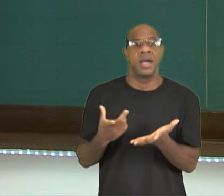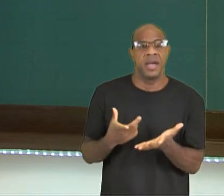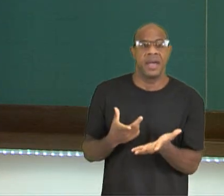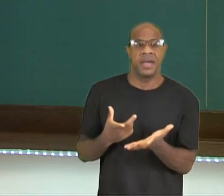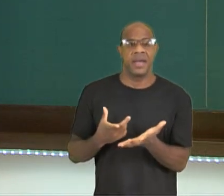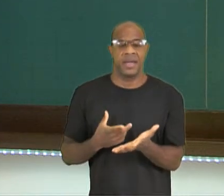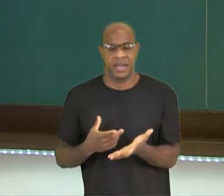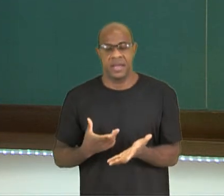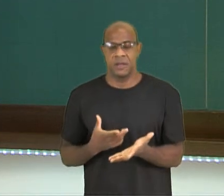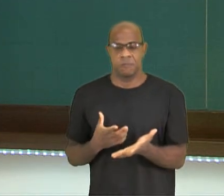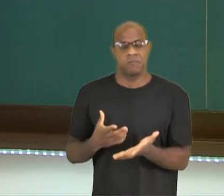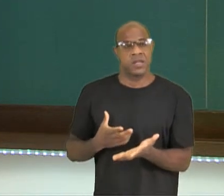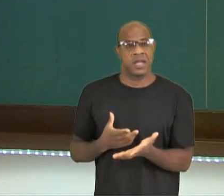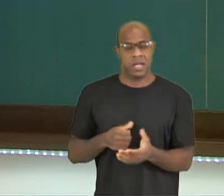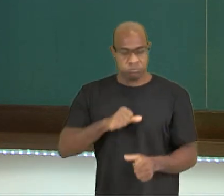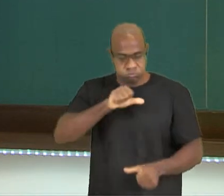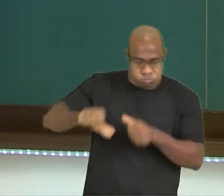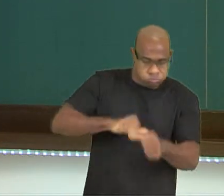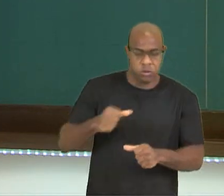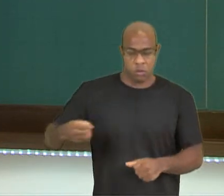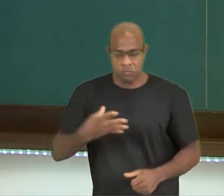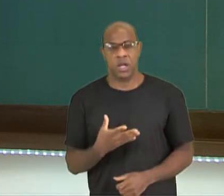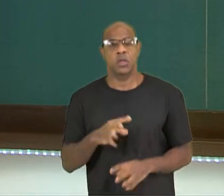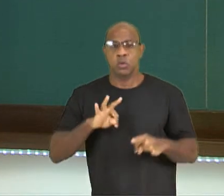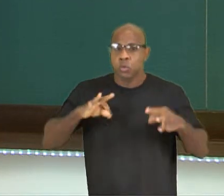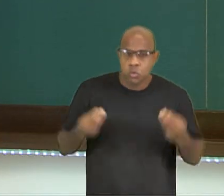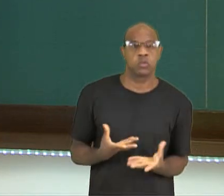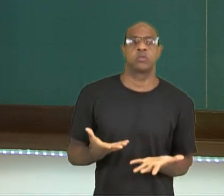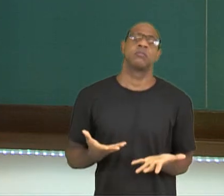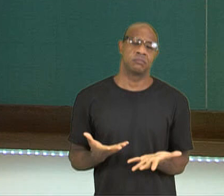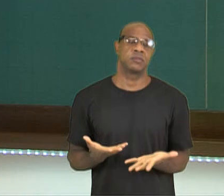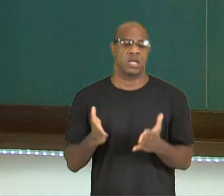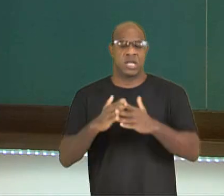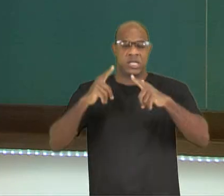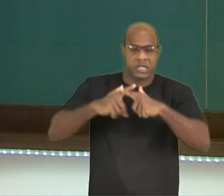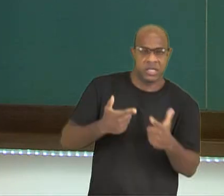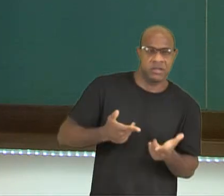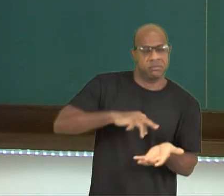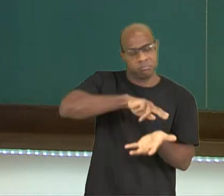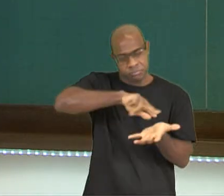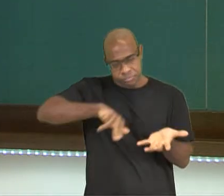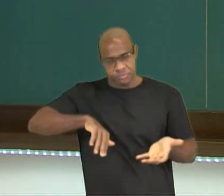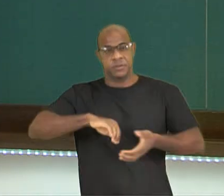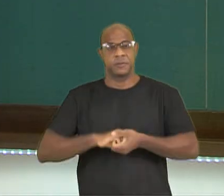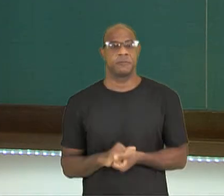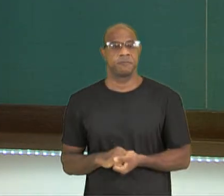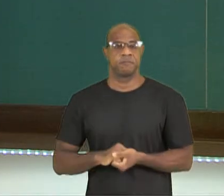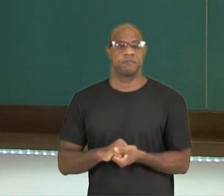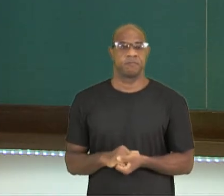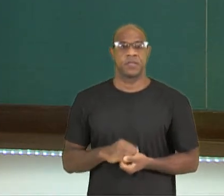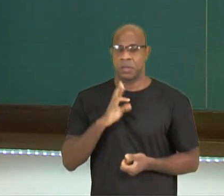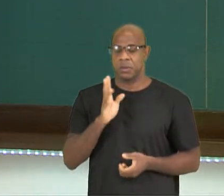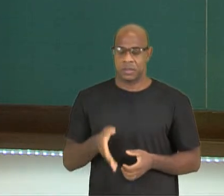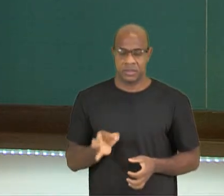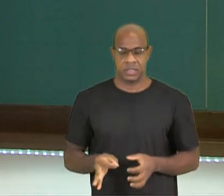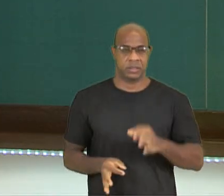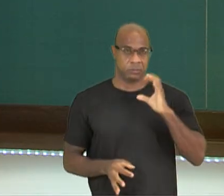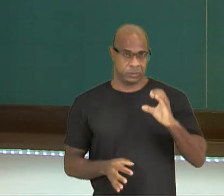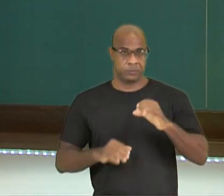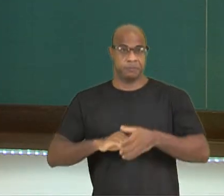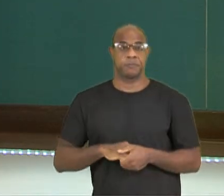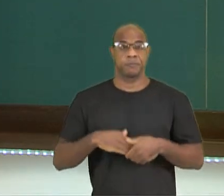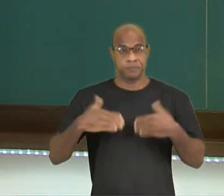toda a igreja, tudo, renovar. Mas a gente sabe que não foi bem assim. Então a alternativa certa é a letra C.